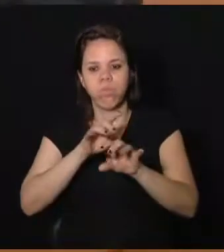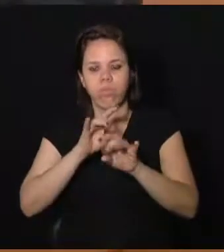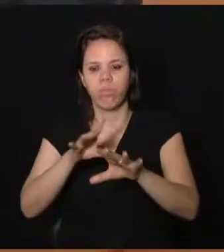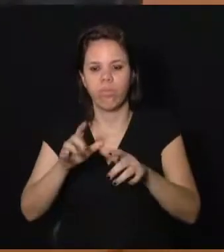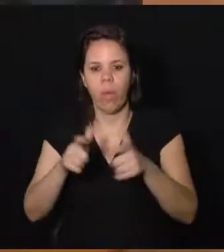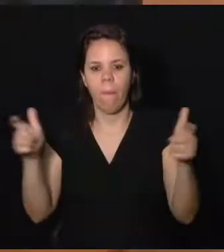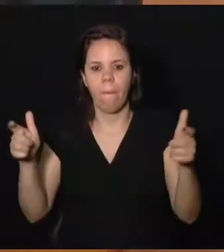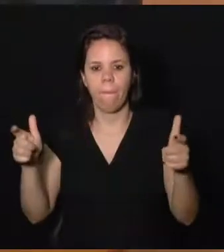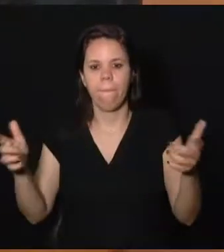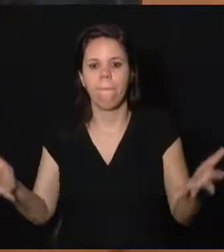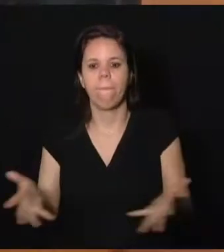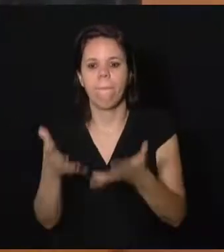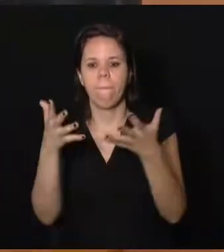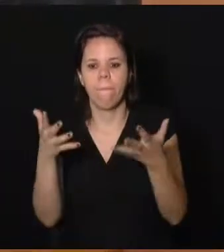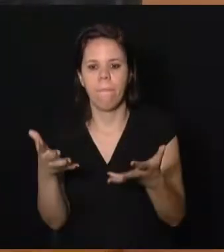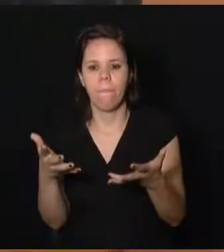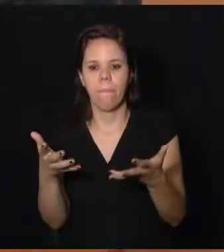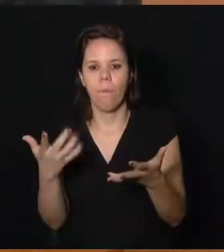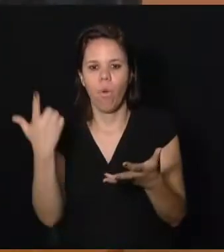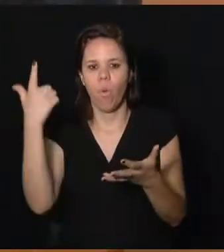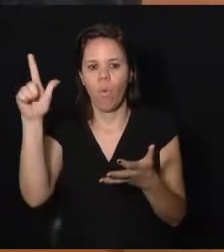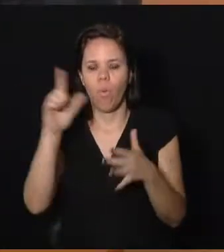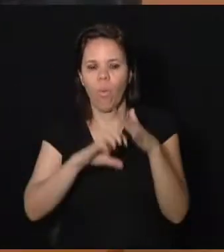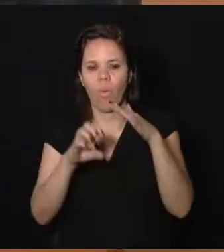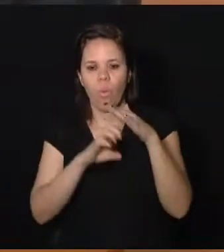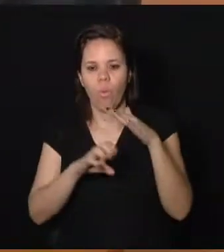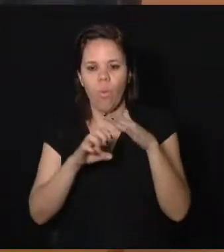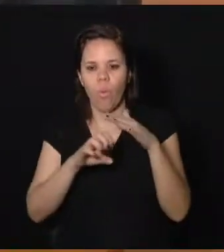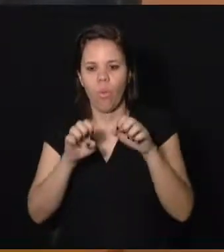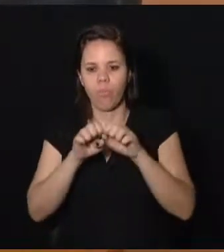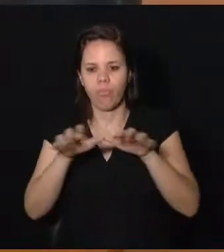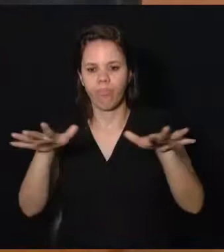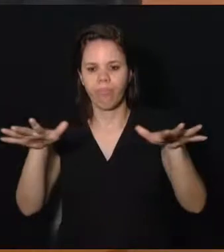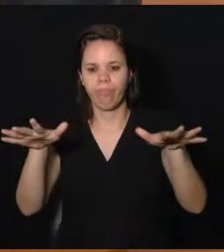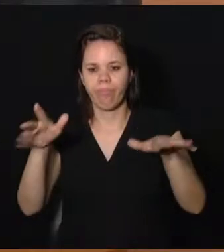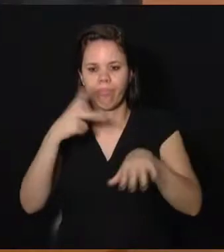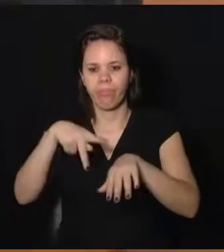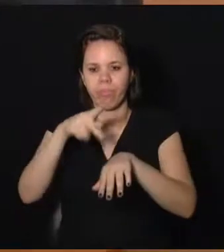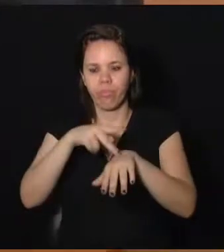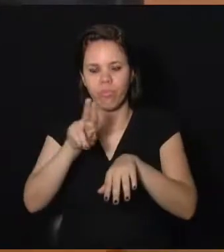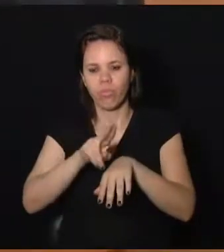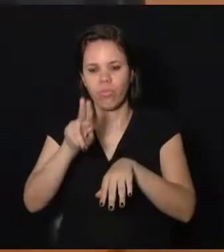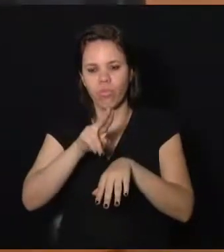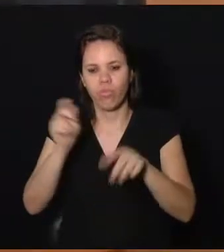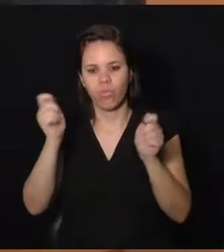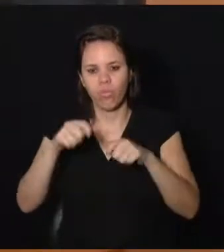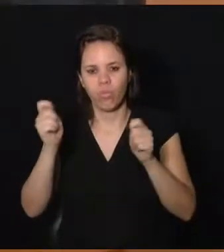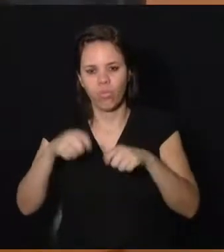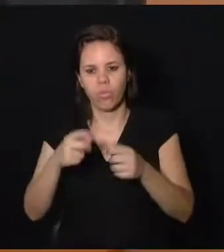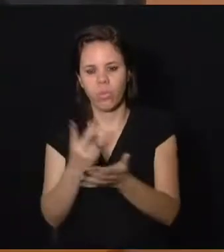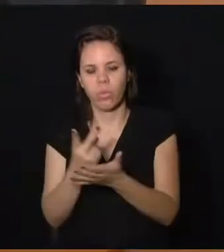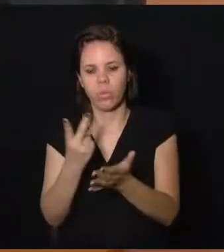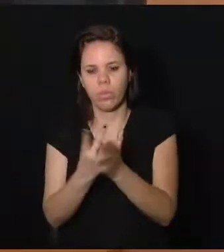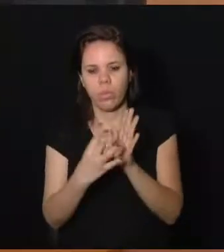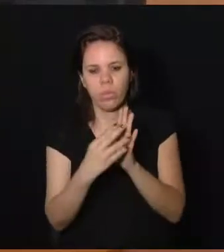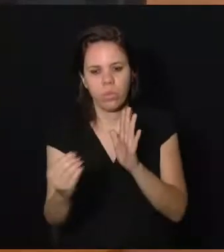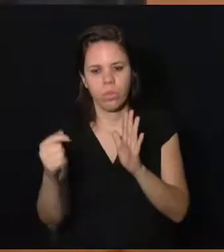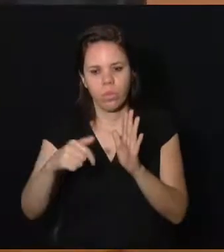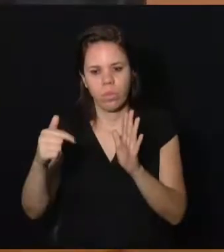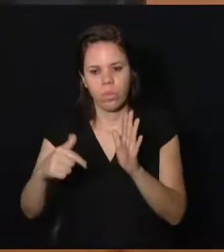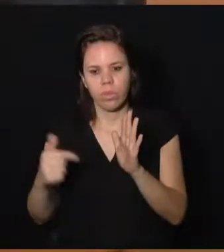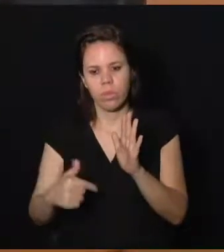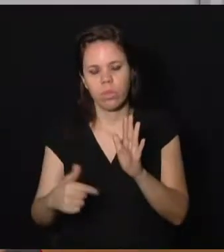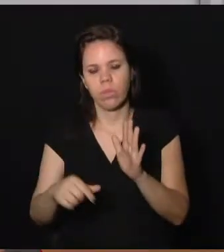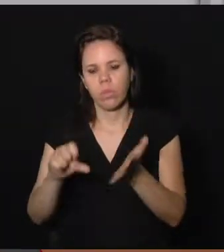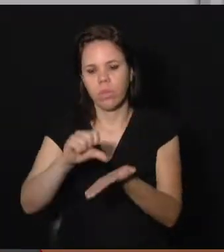maior e estimula até outras empresas espalhadas no país a usar essa capacidade dentro da nossa região, porque já